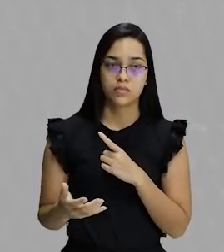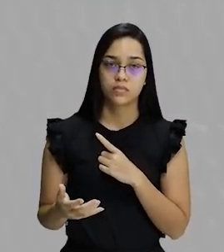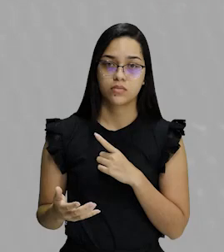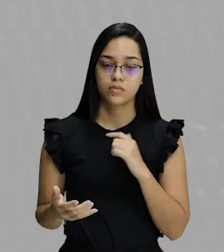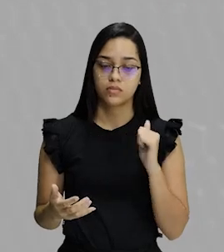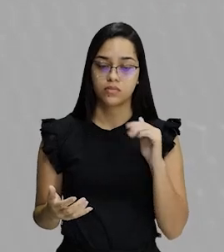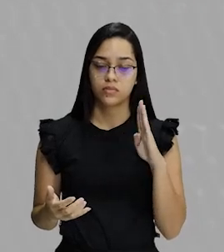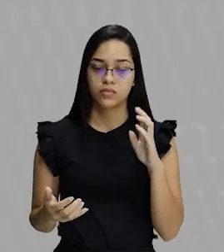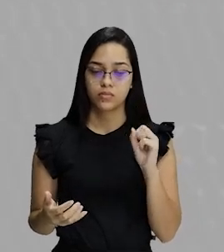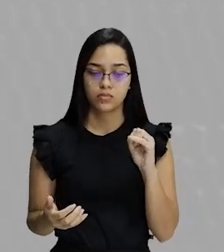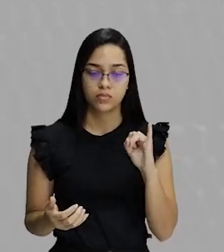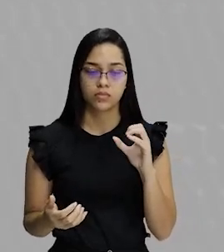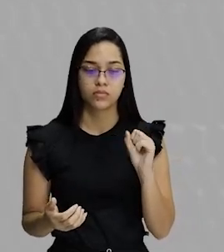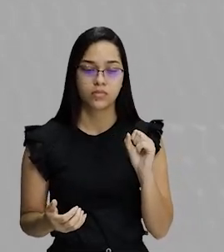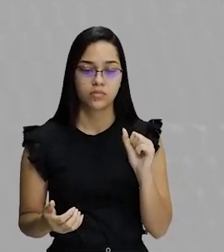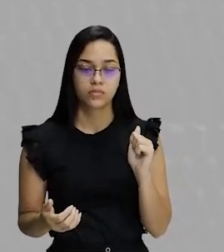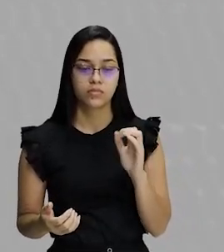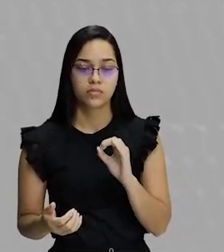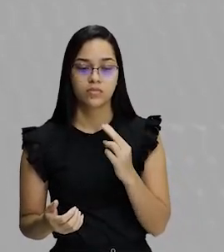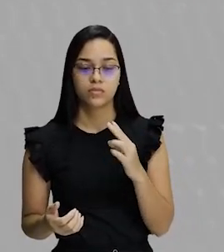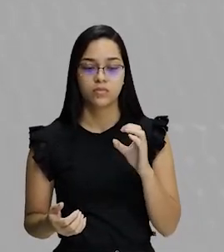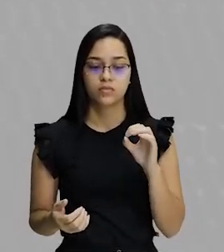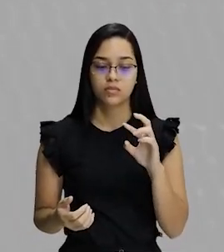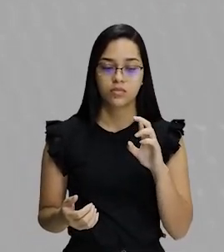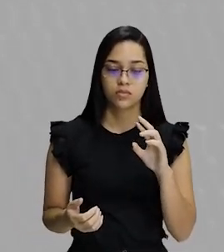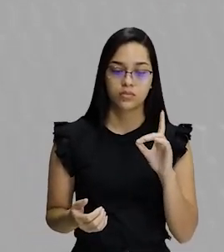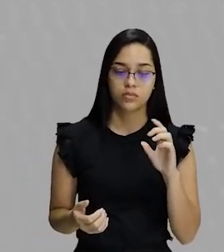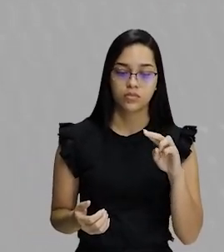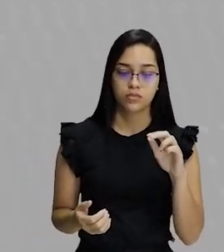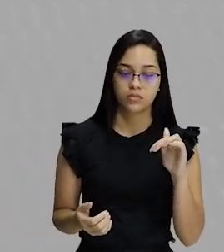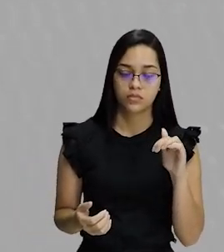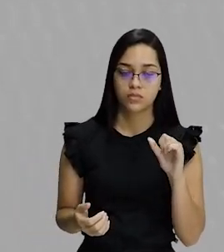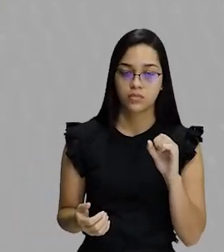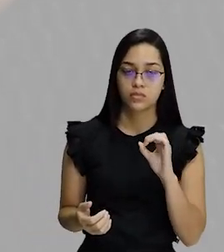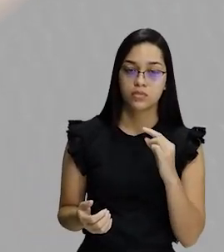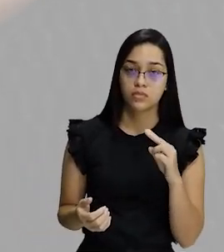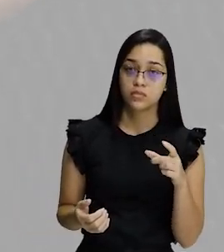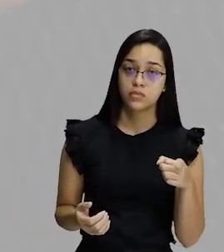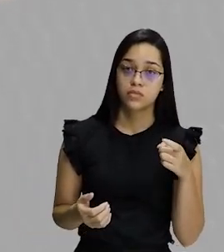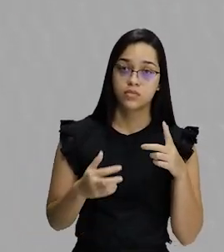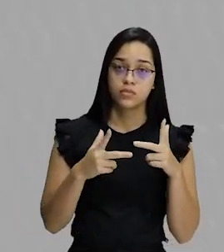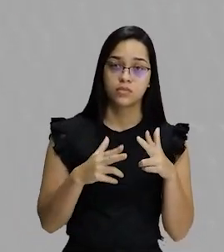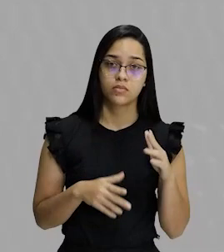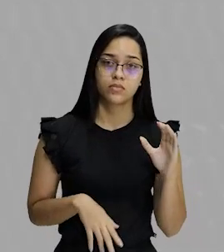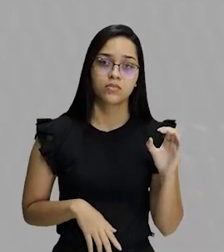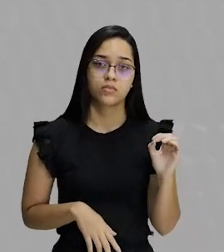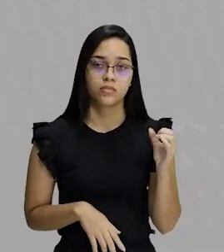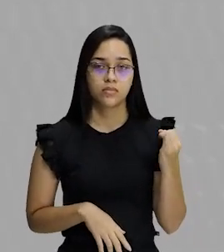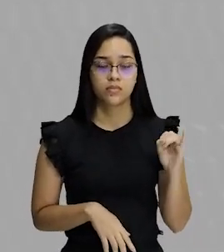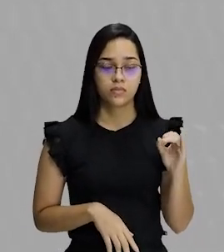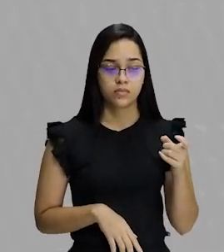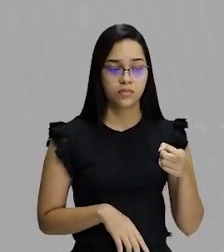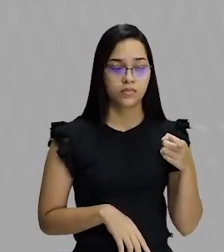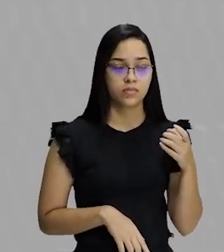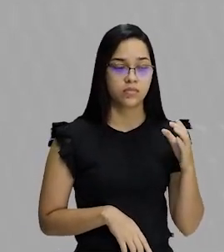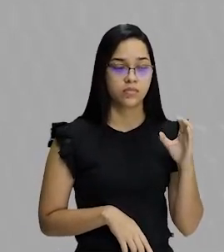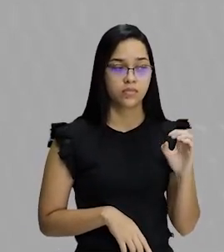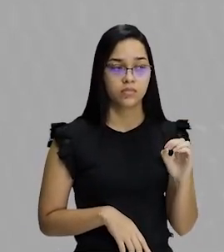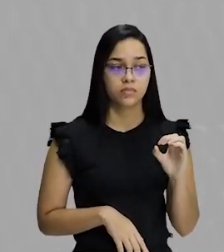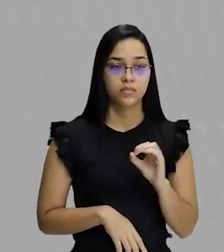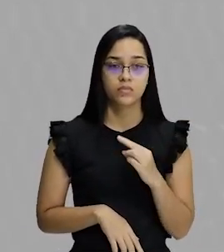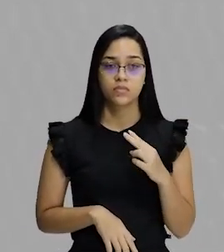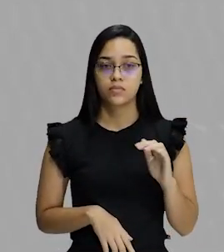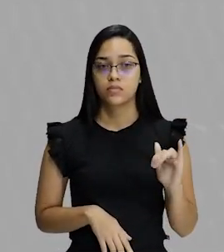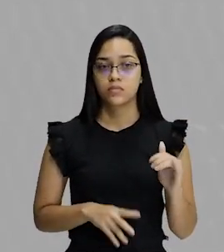a abscissa, ou a ordenada, ou o x ou o y for zero. Se o x for zero ou o y